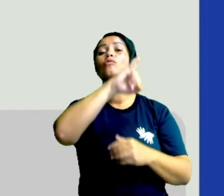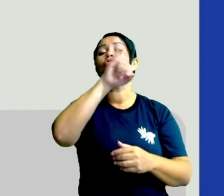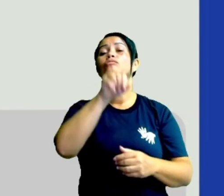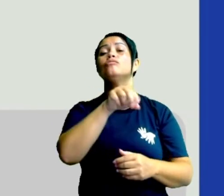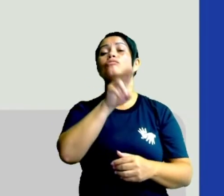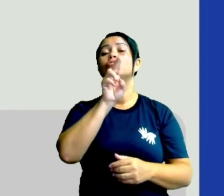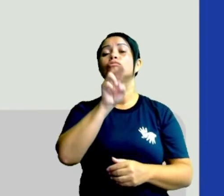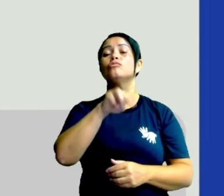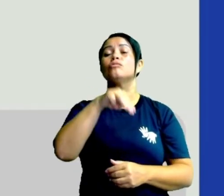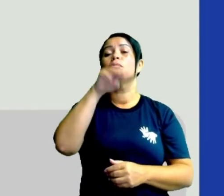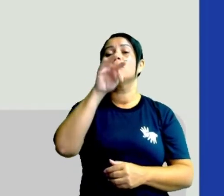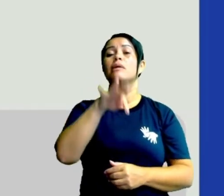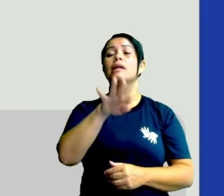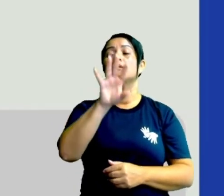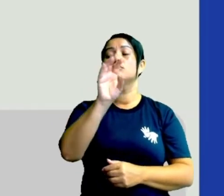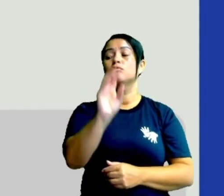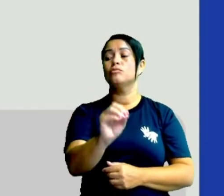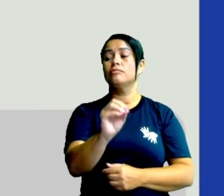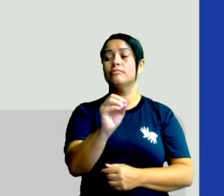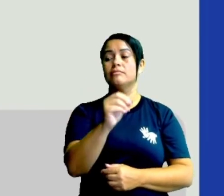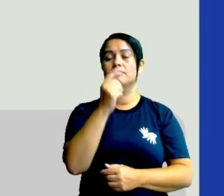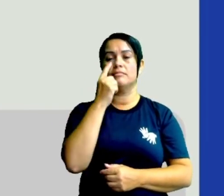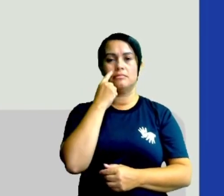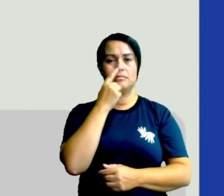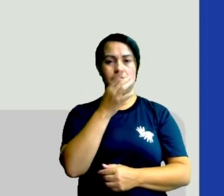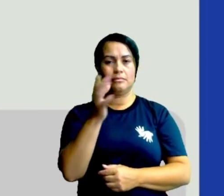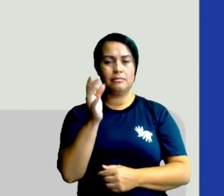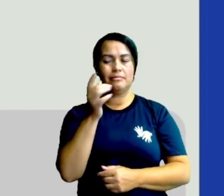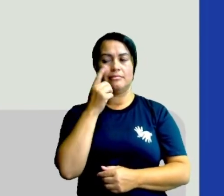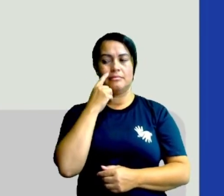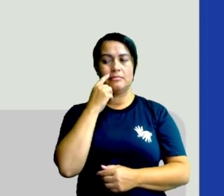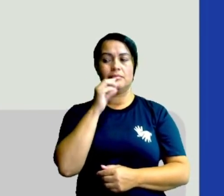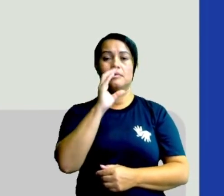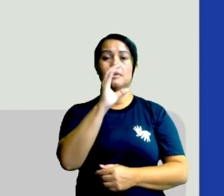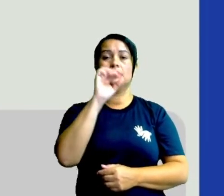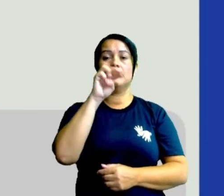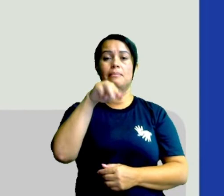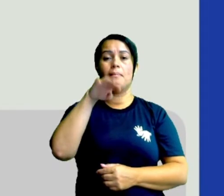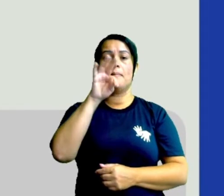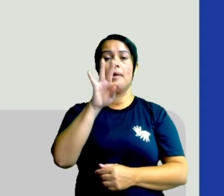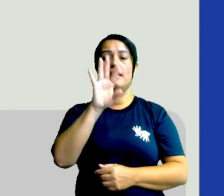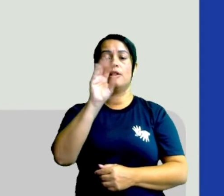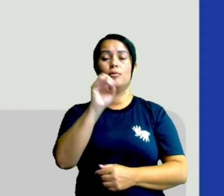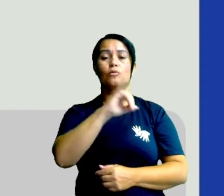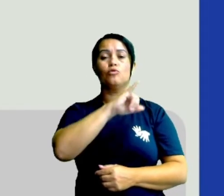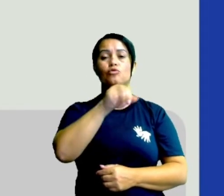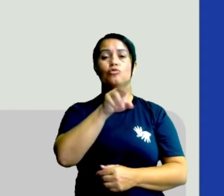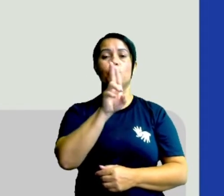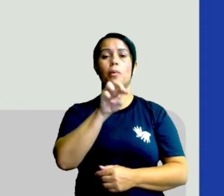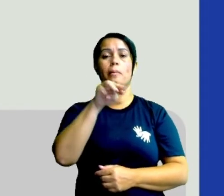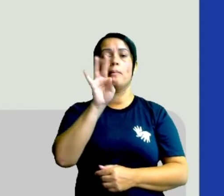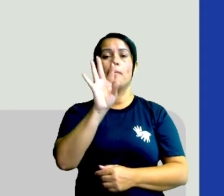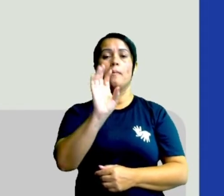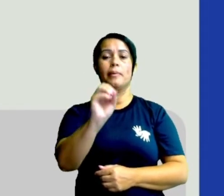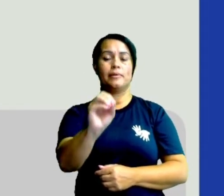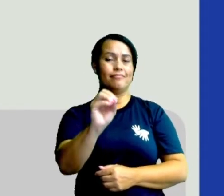o é o jumento cimento do